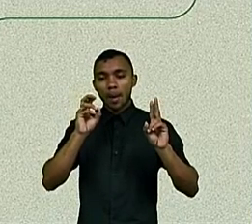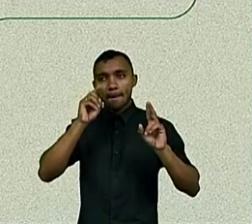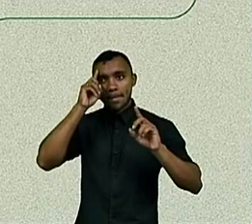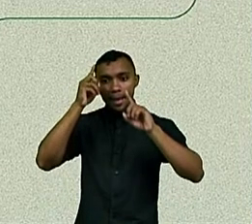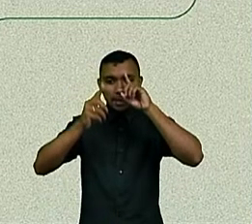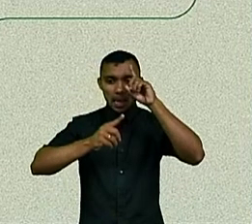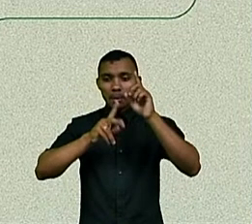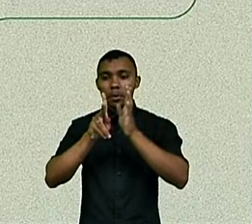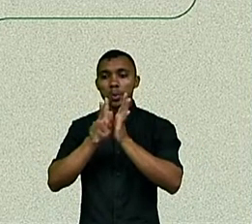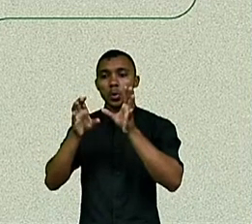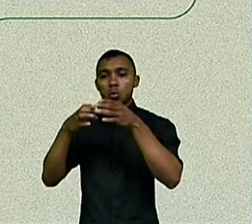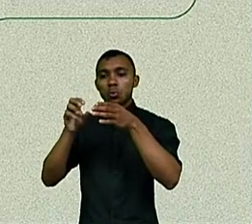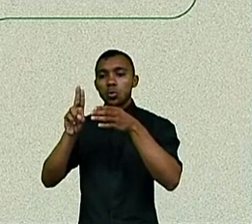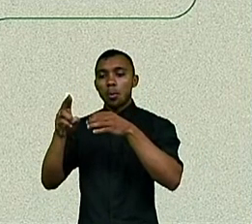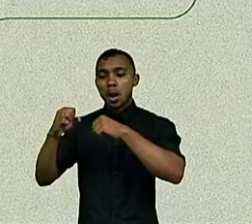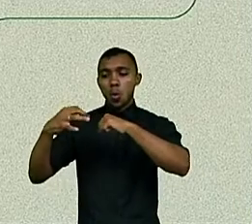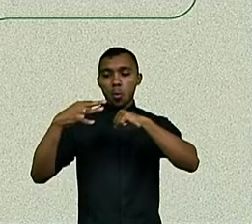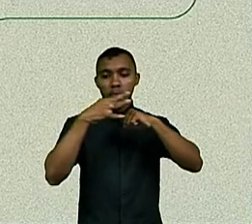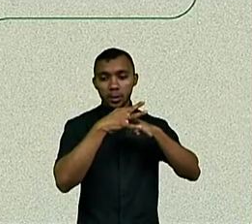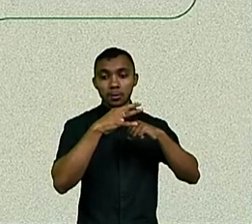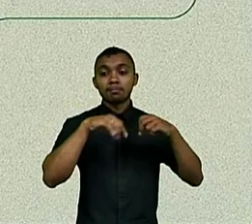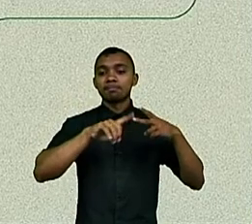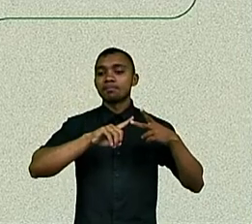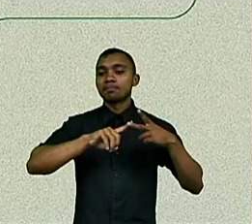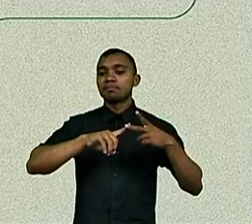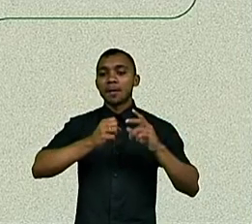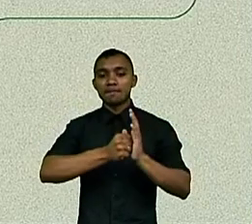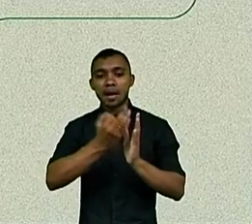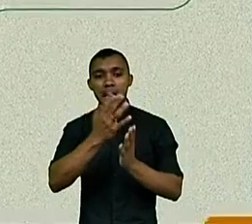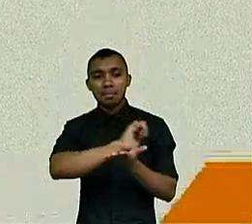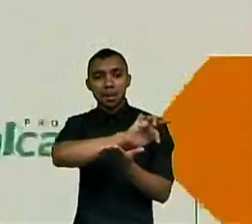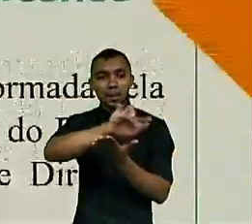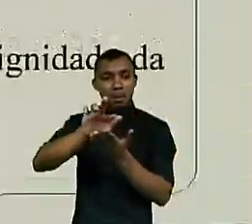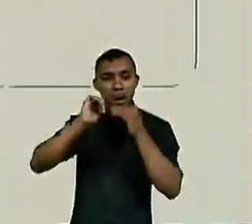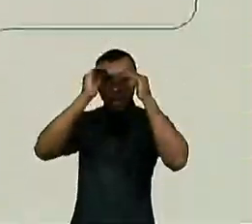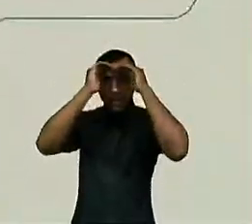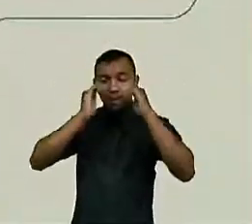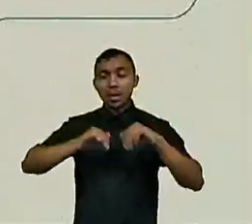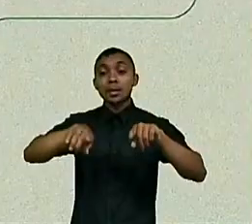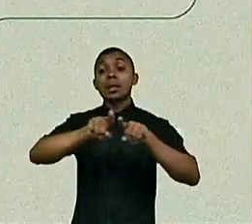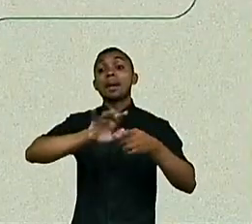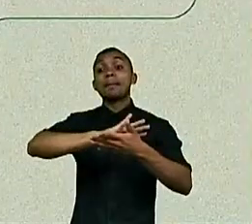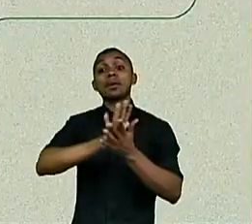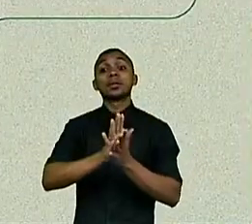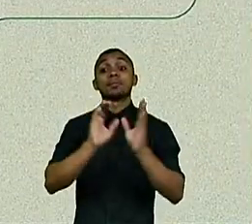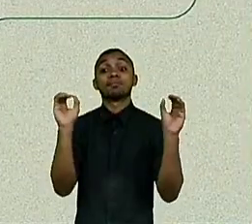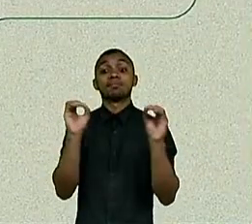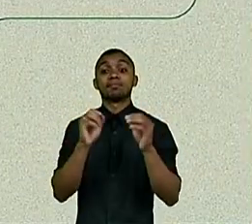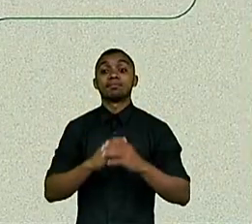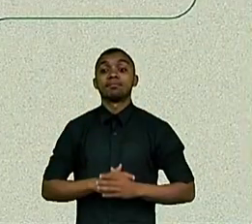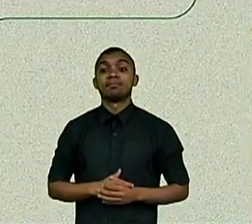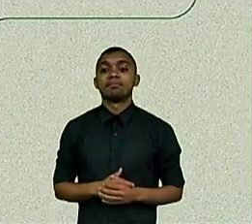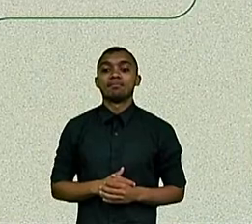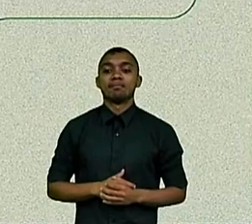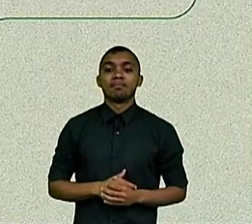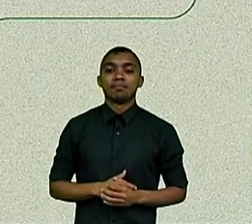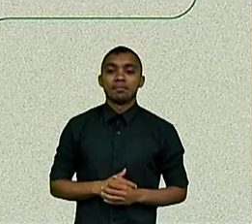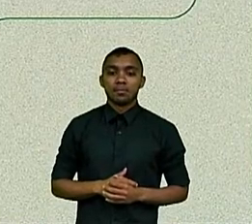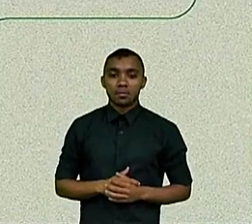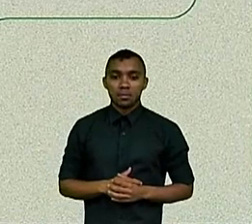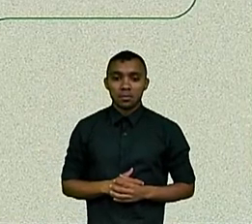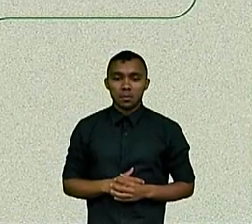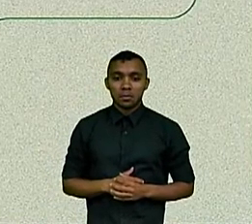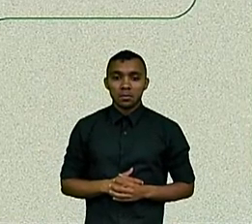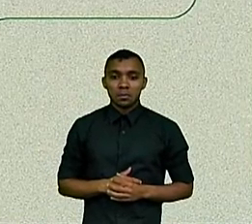lista e sem preconceitos muito bonito lindo e aí no nosso primeiro